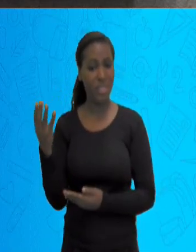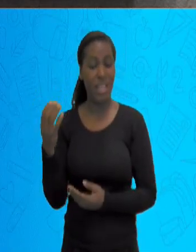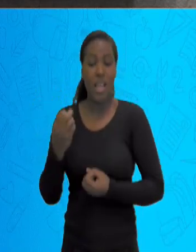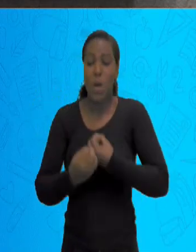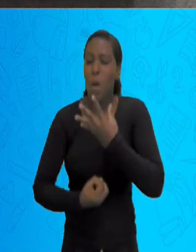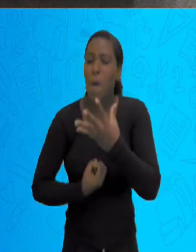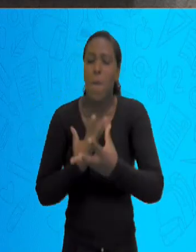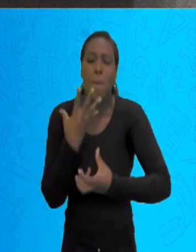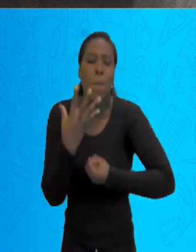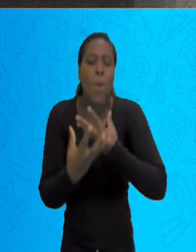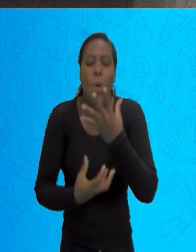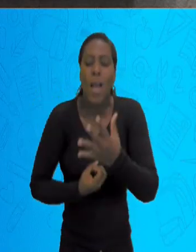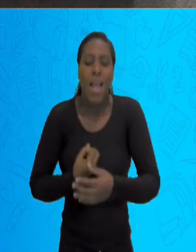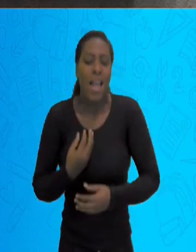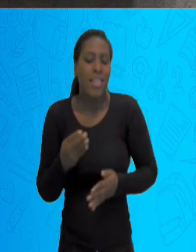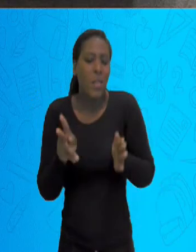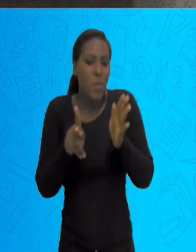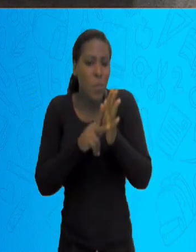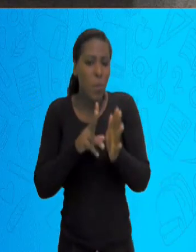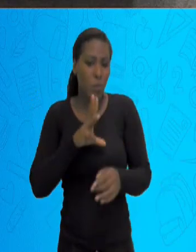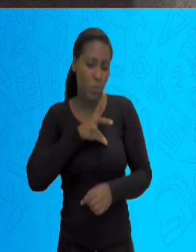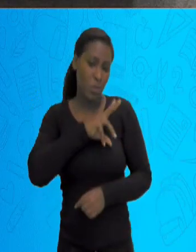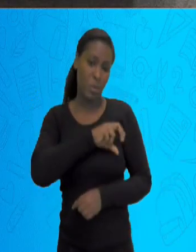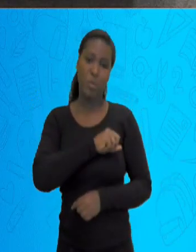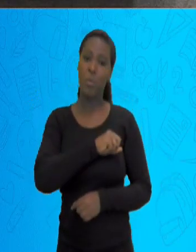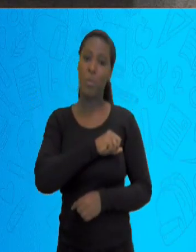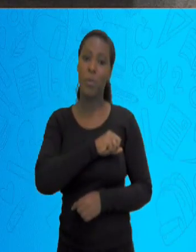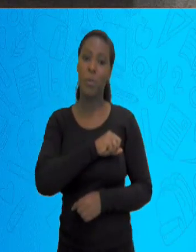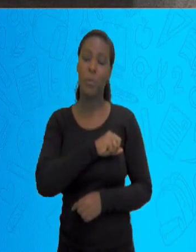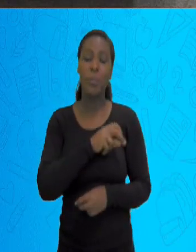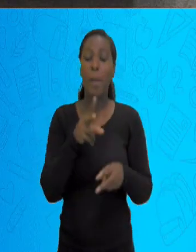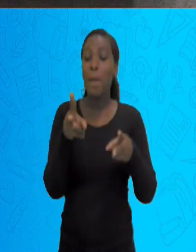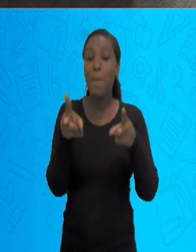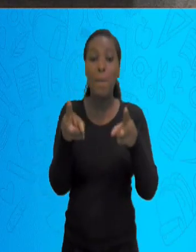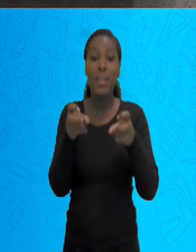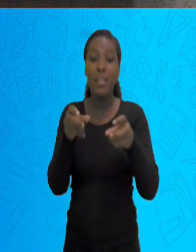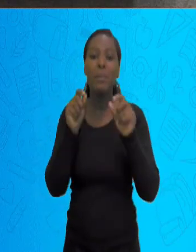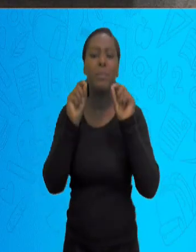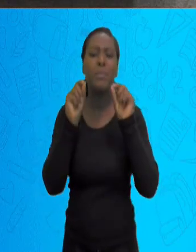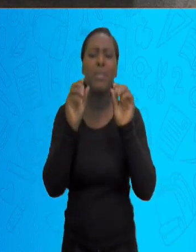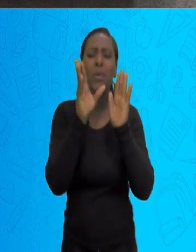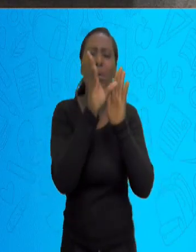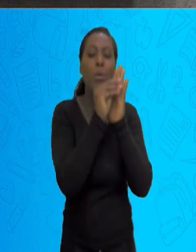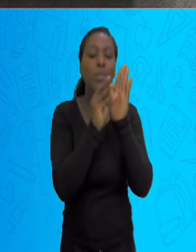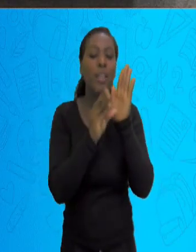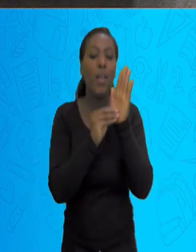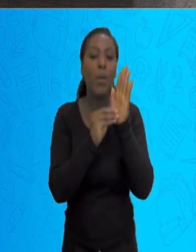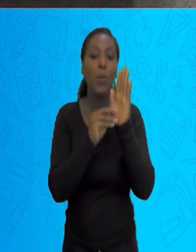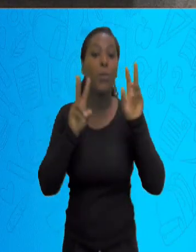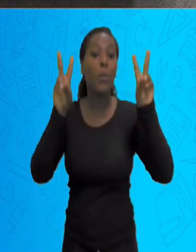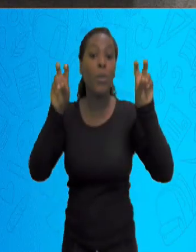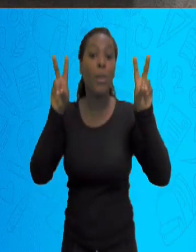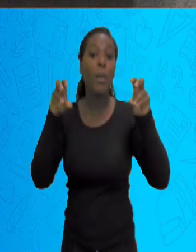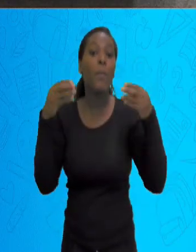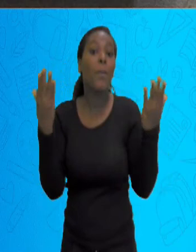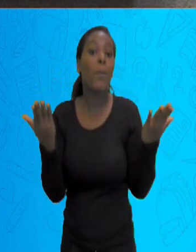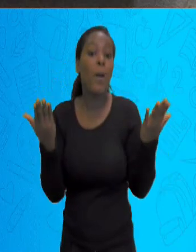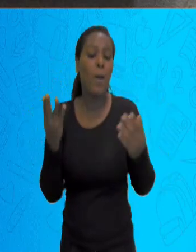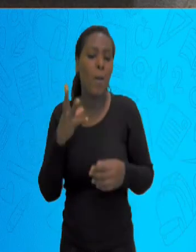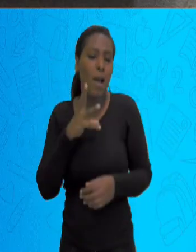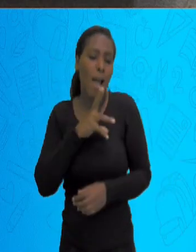Percebemos que o conteúdo é de uma temática amorosa, descreve